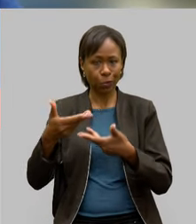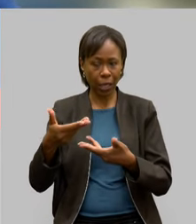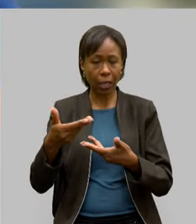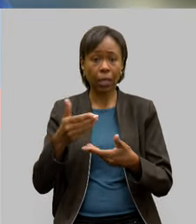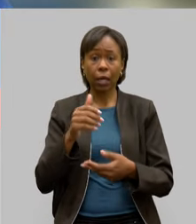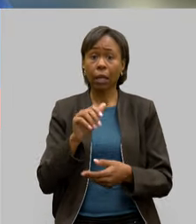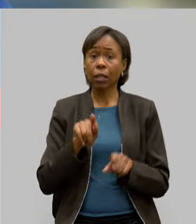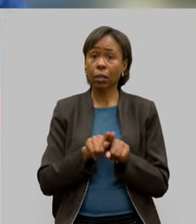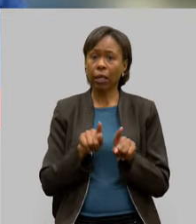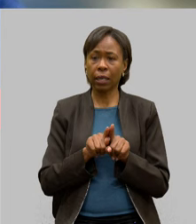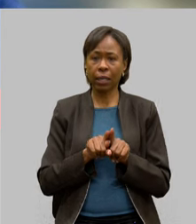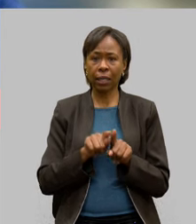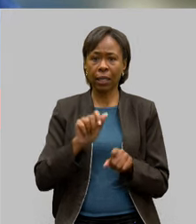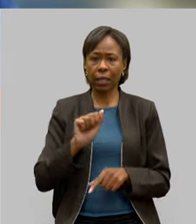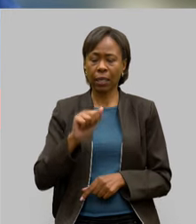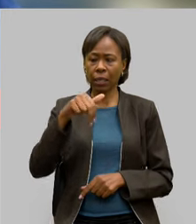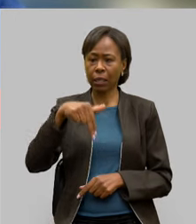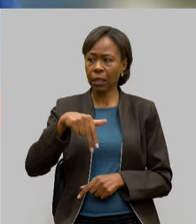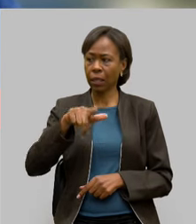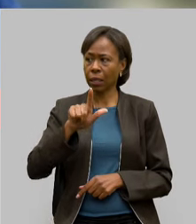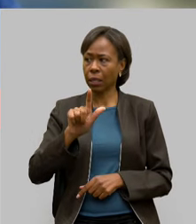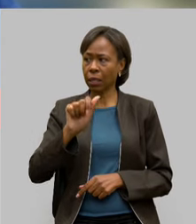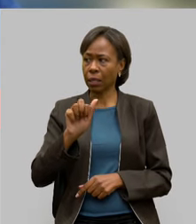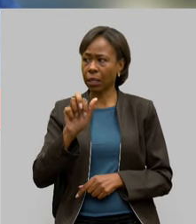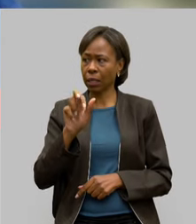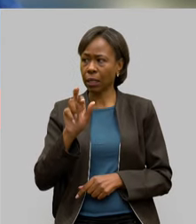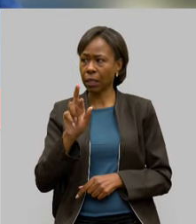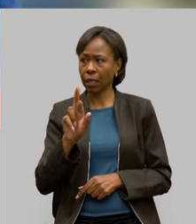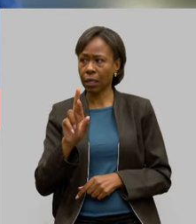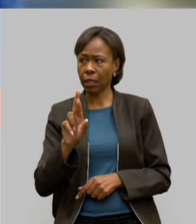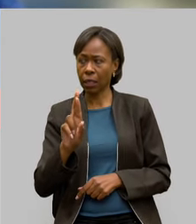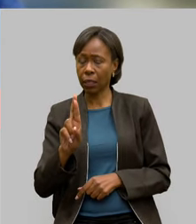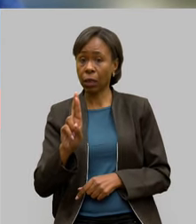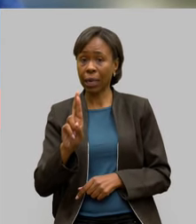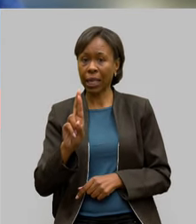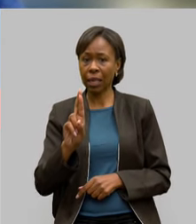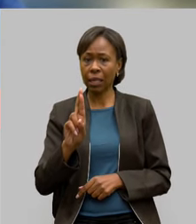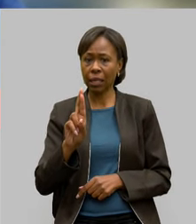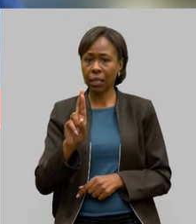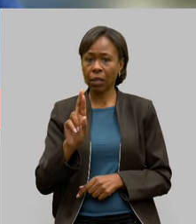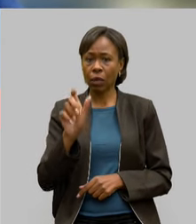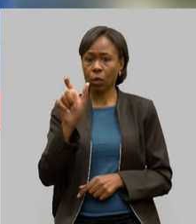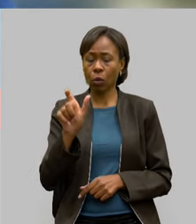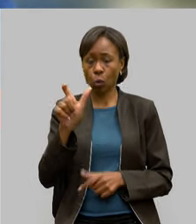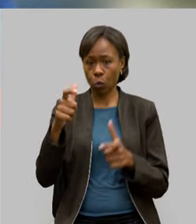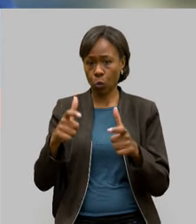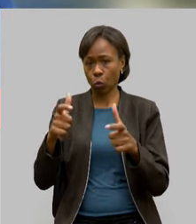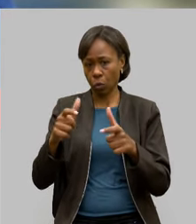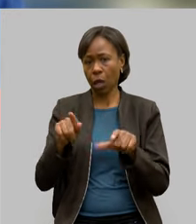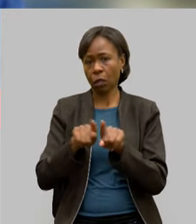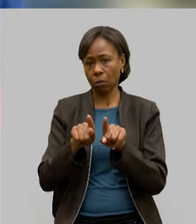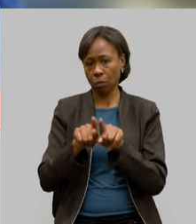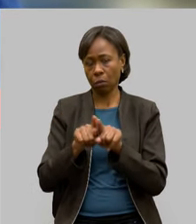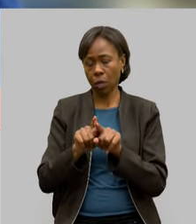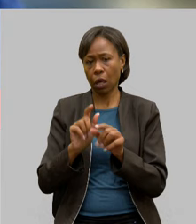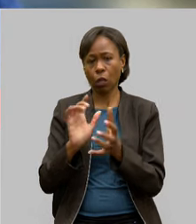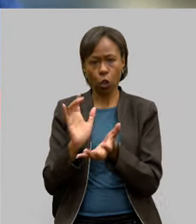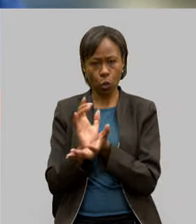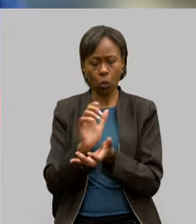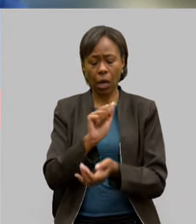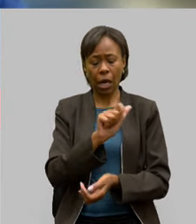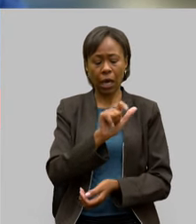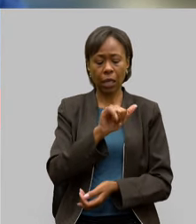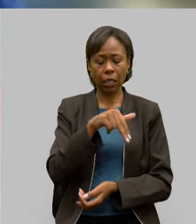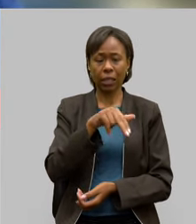gato que na verdade foi através deles né em contato com a Aline que falou antes de mim aí que que acabamos